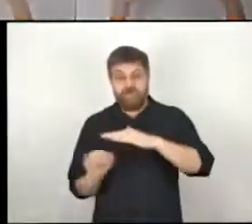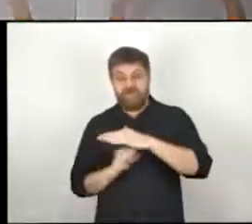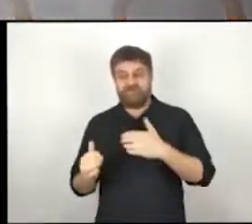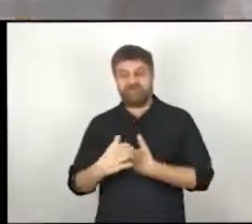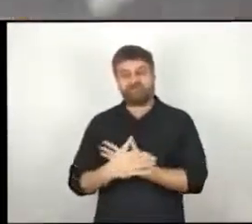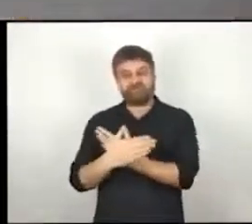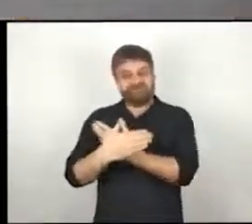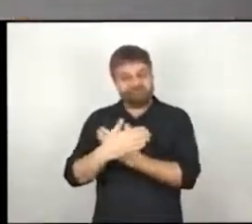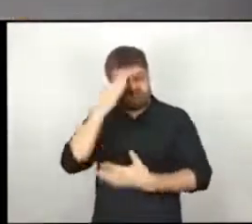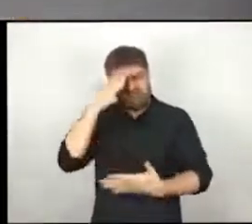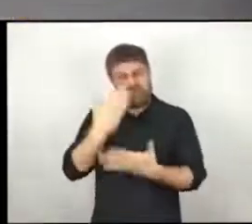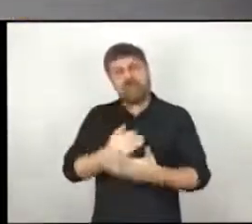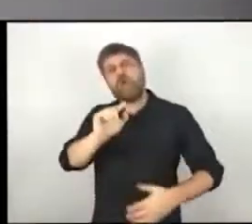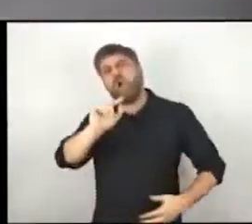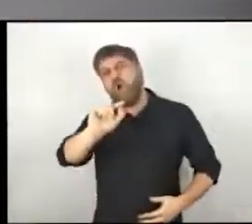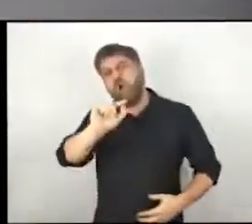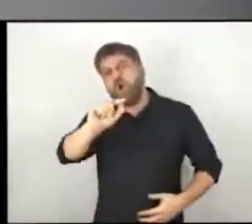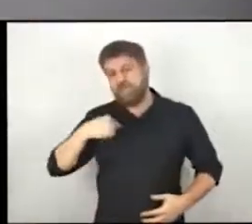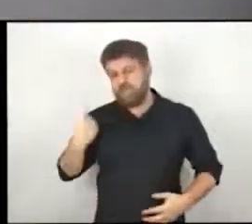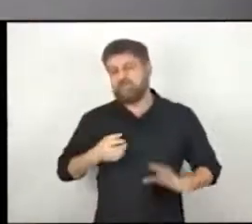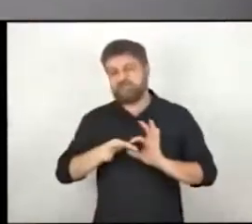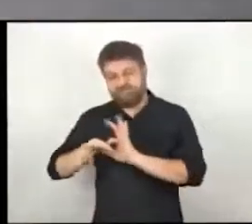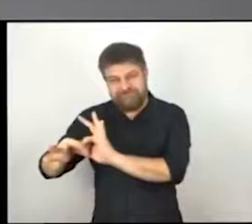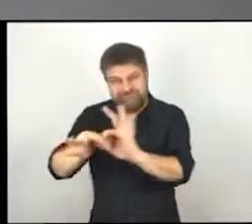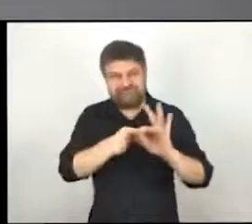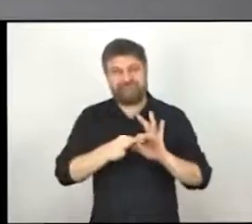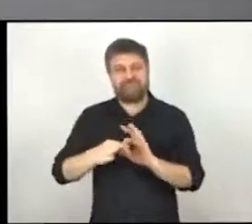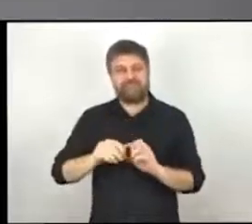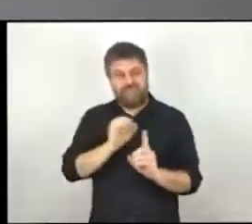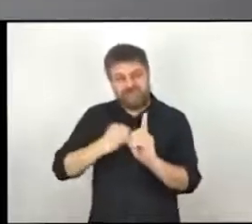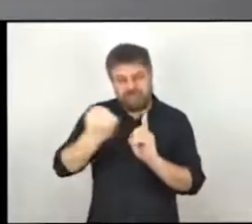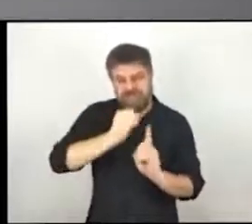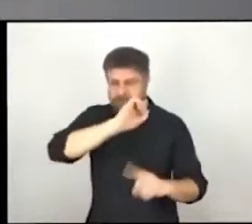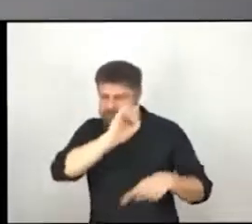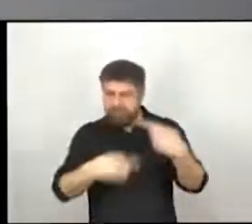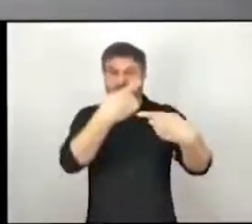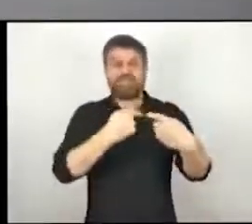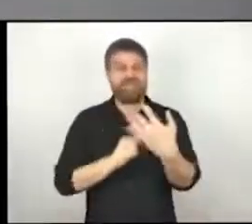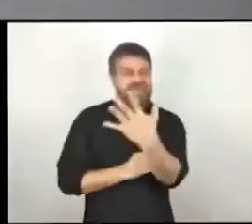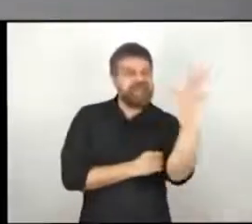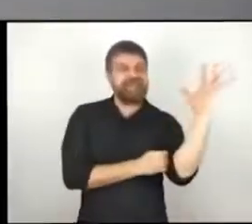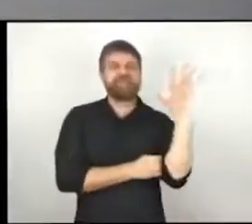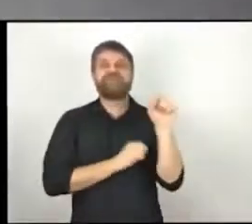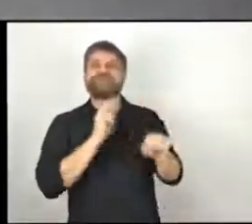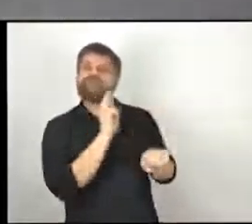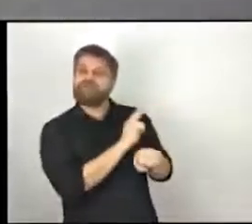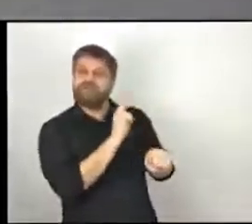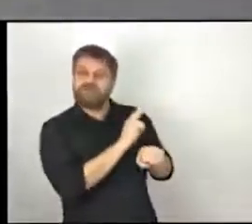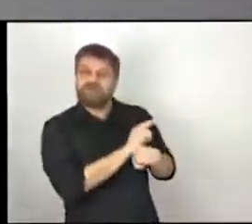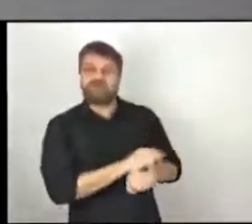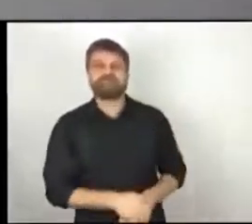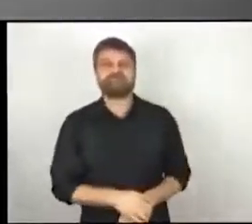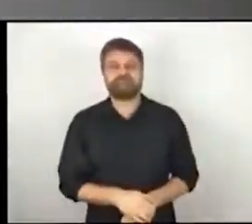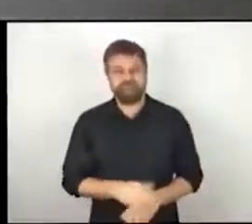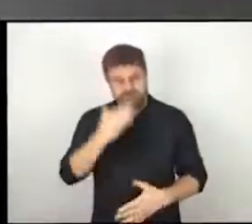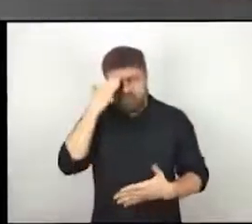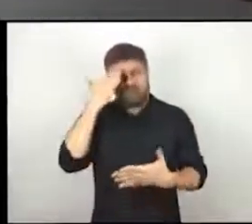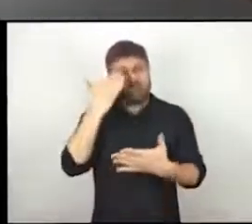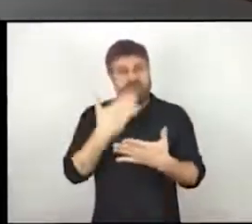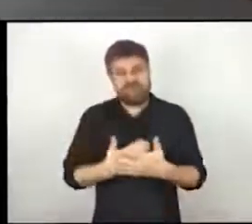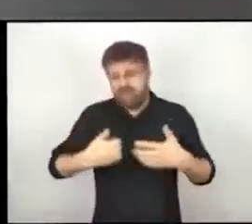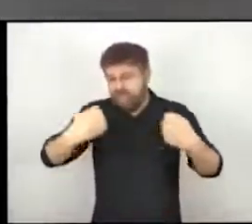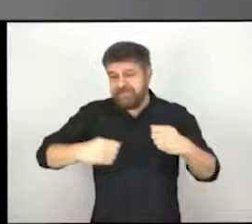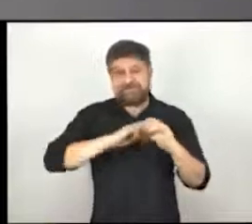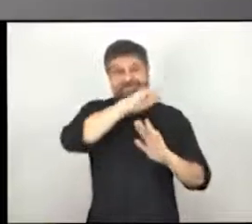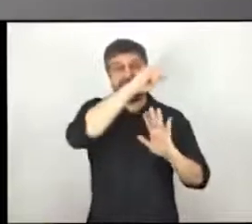Nós, do Instituto Estre, acreditamos que em conjunto conseguimos mudar as realidades, sejam sociais ou ambientais. Por isso,